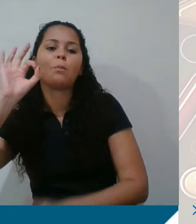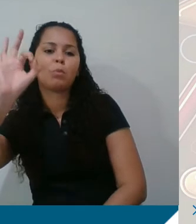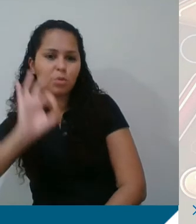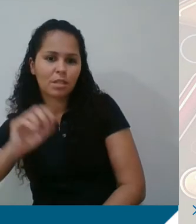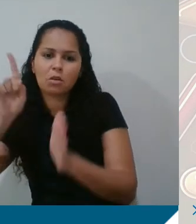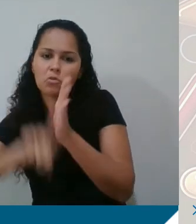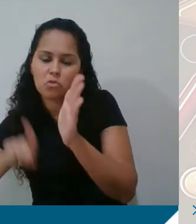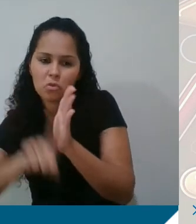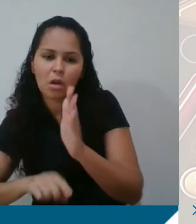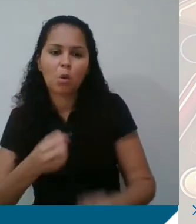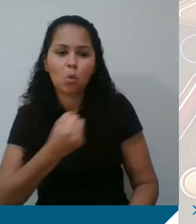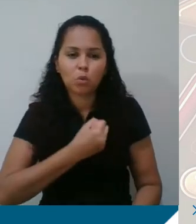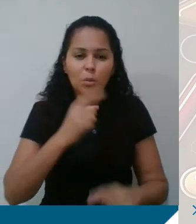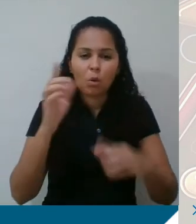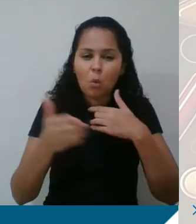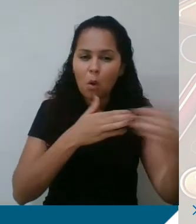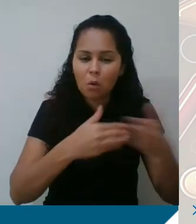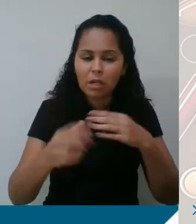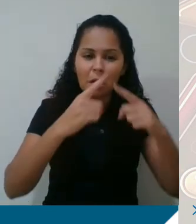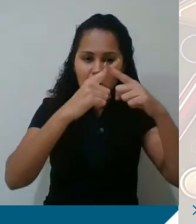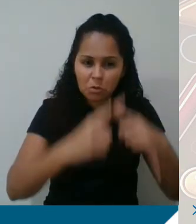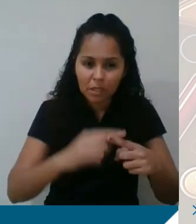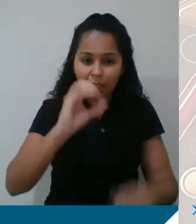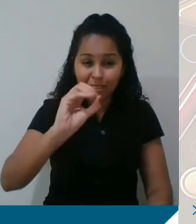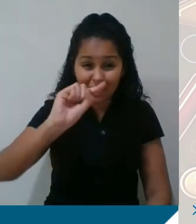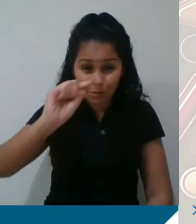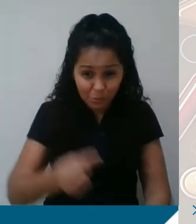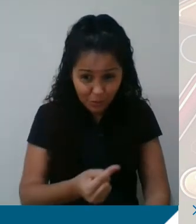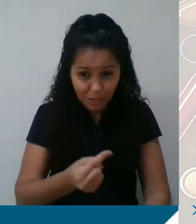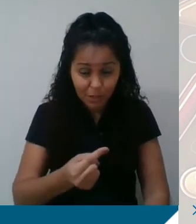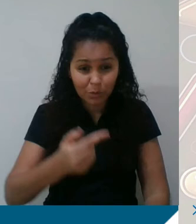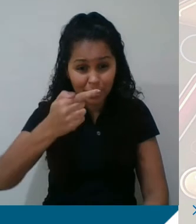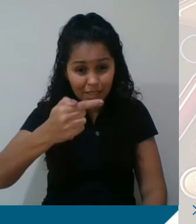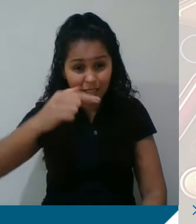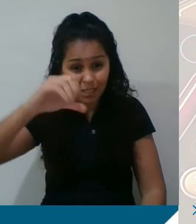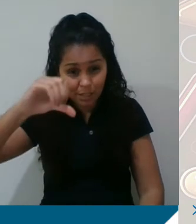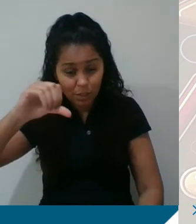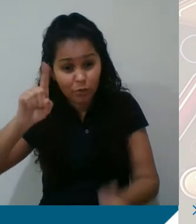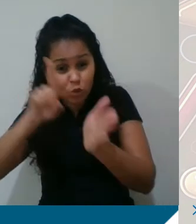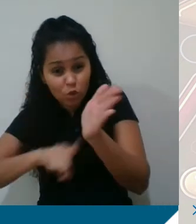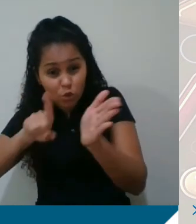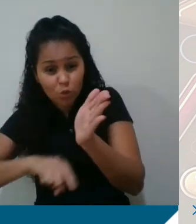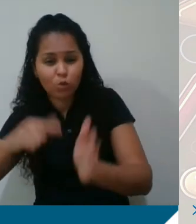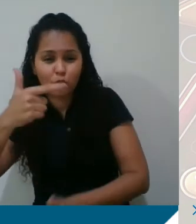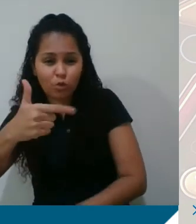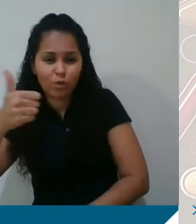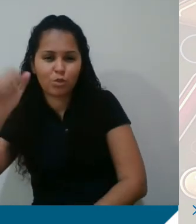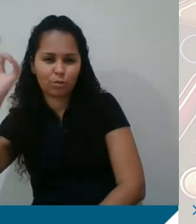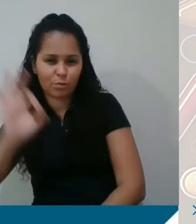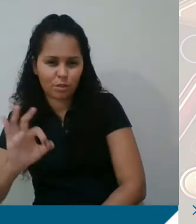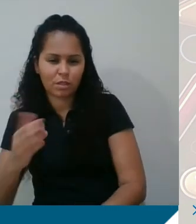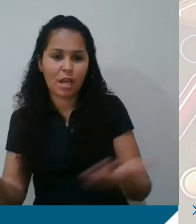é o desconto. Um valor qualquer multiplicado por 0,79 é porque teve um desconto de